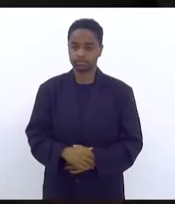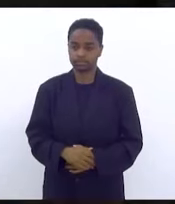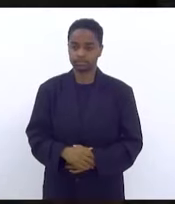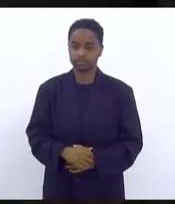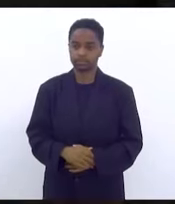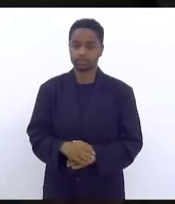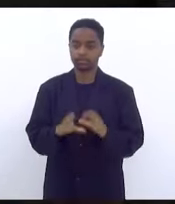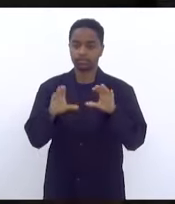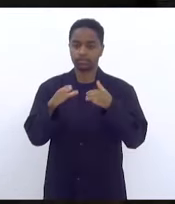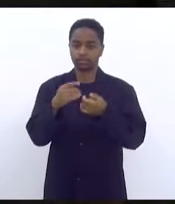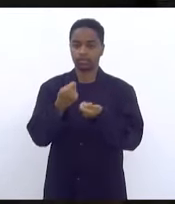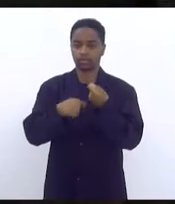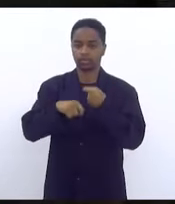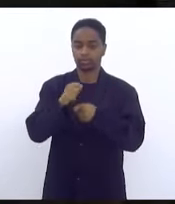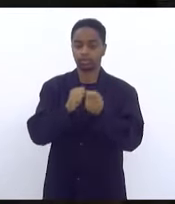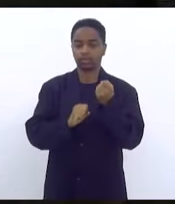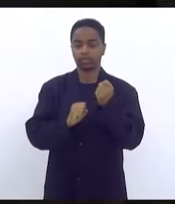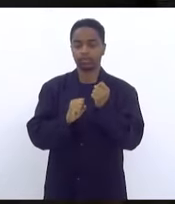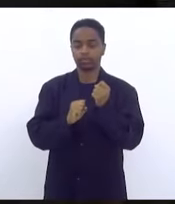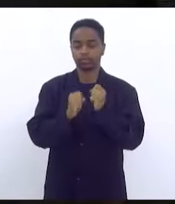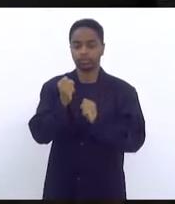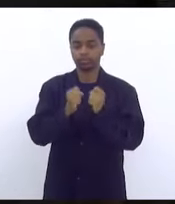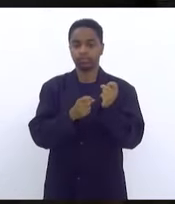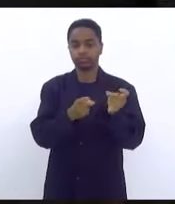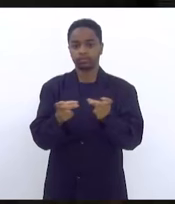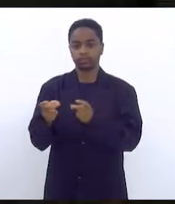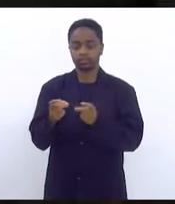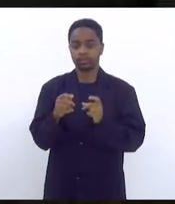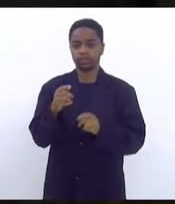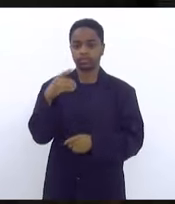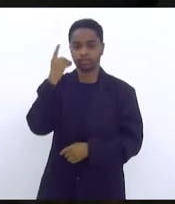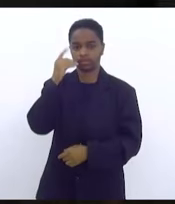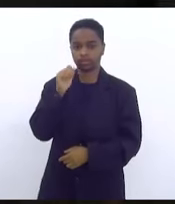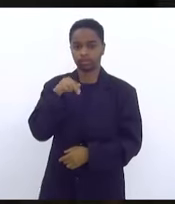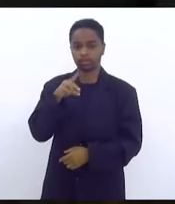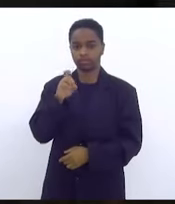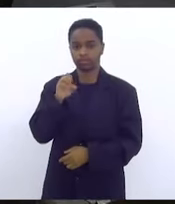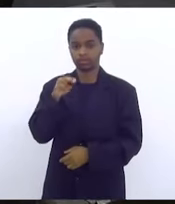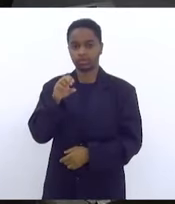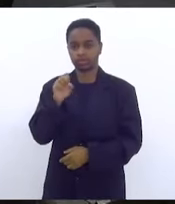Pela Comissão de Economia, Indústria e Comércio, deputado Anderson Moraes.